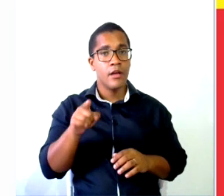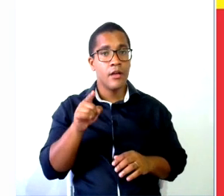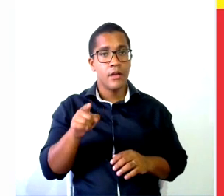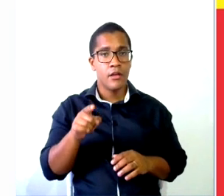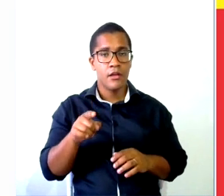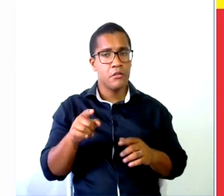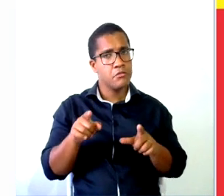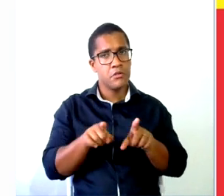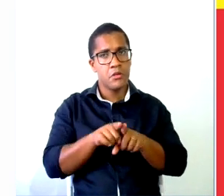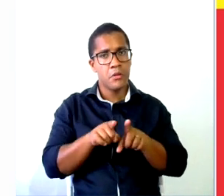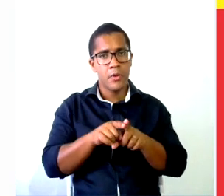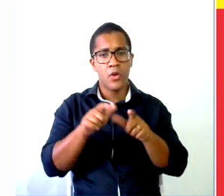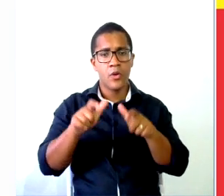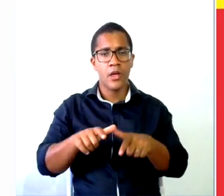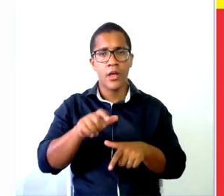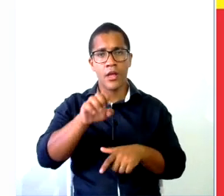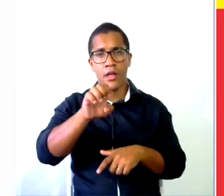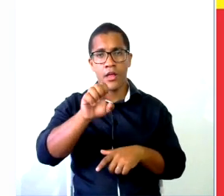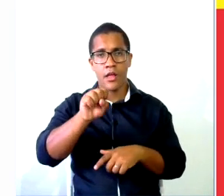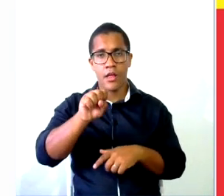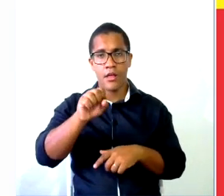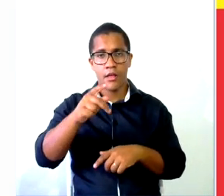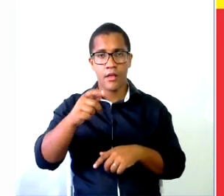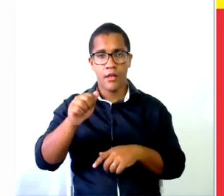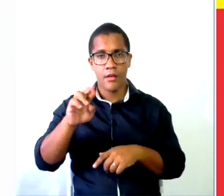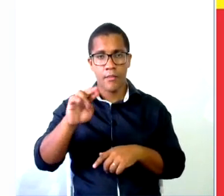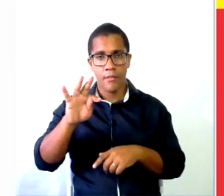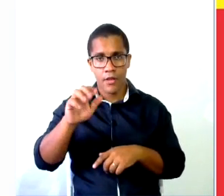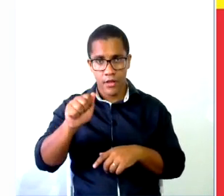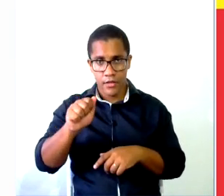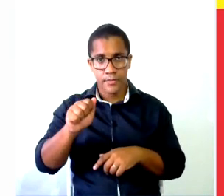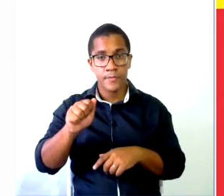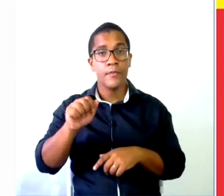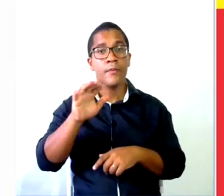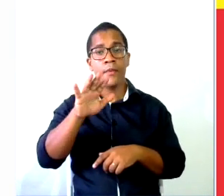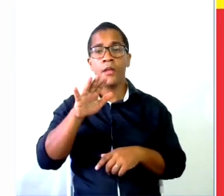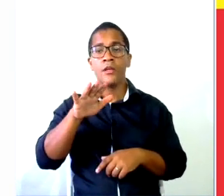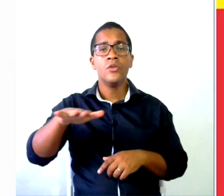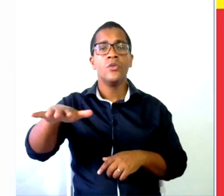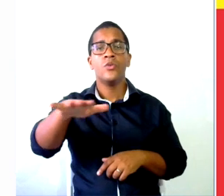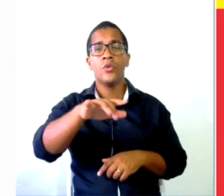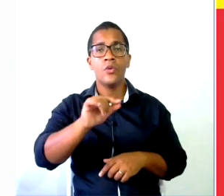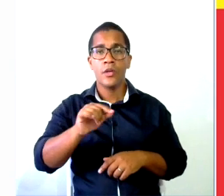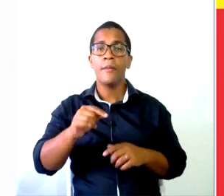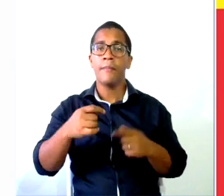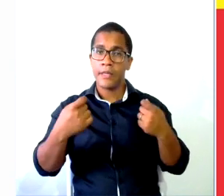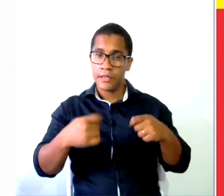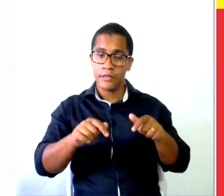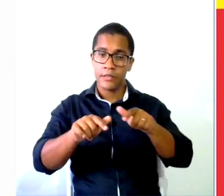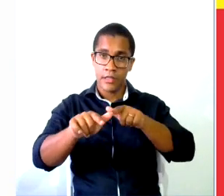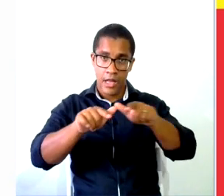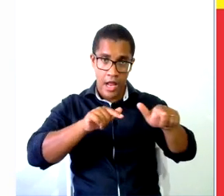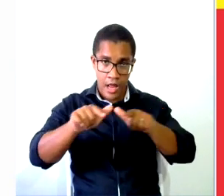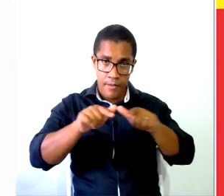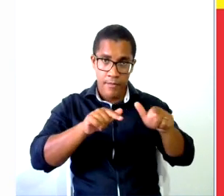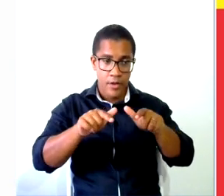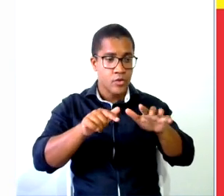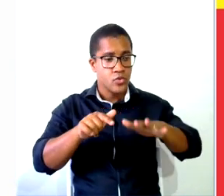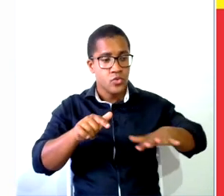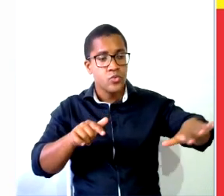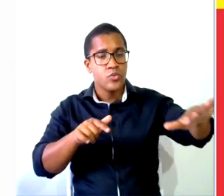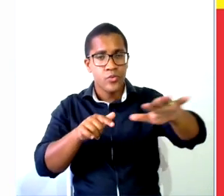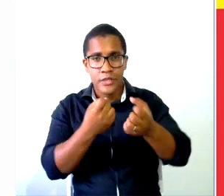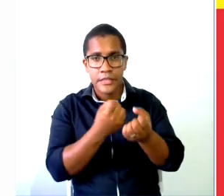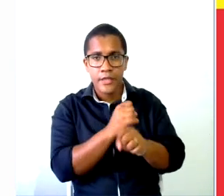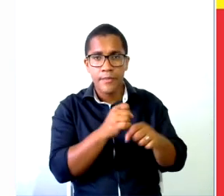e Esparta, por exemplo. Tinham, sobretudo, a obrigação de cumprir tarefas relacionadas com a